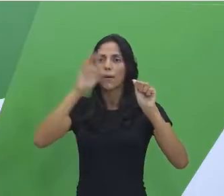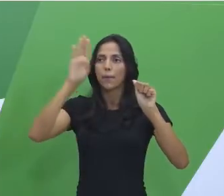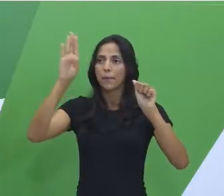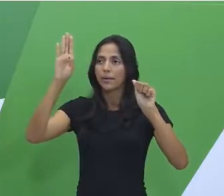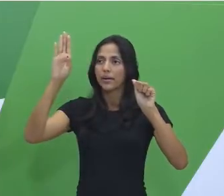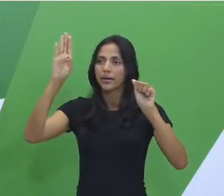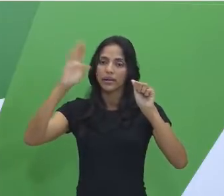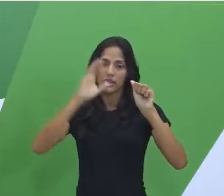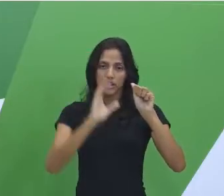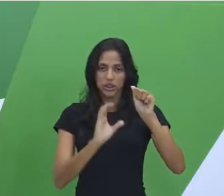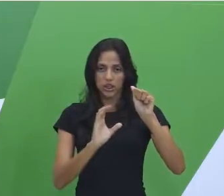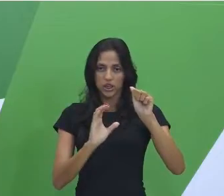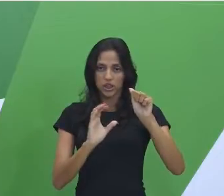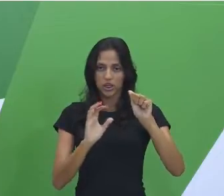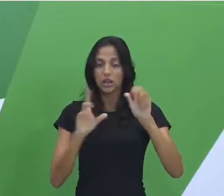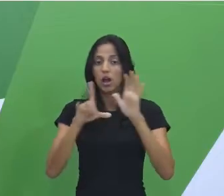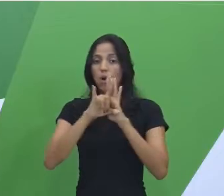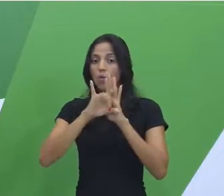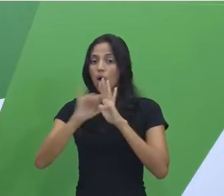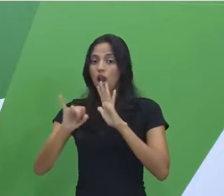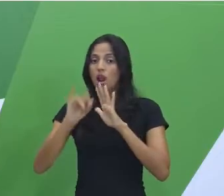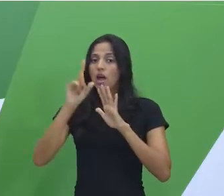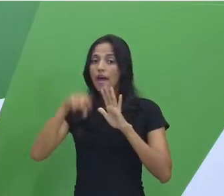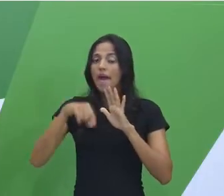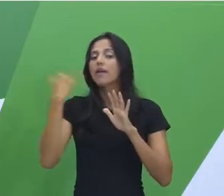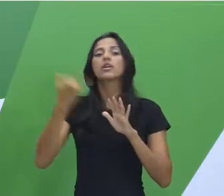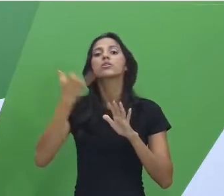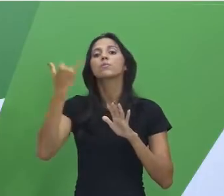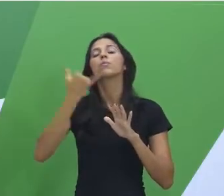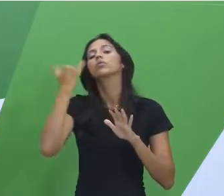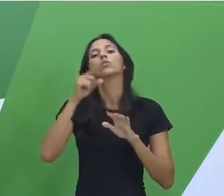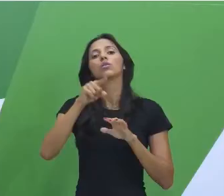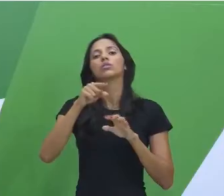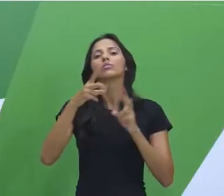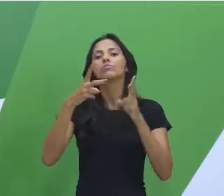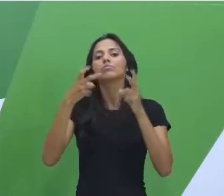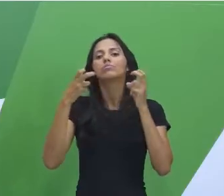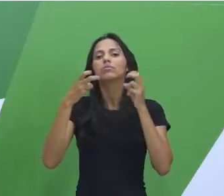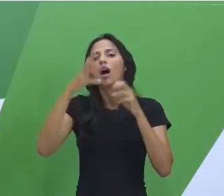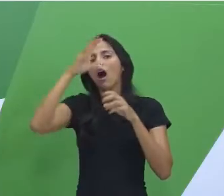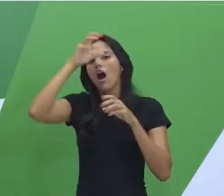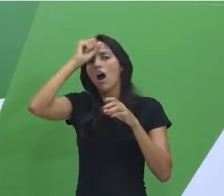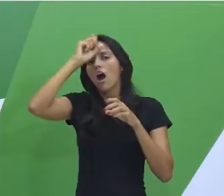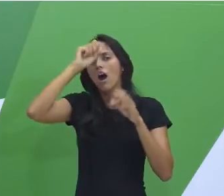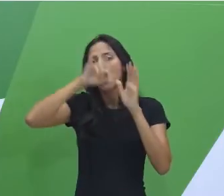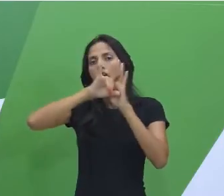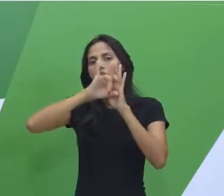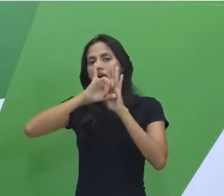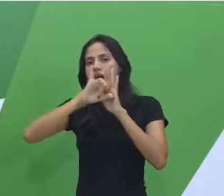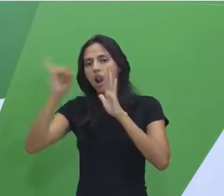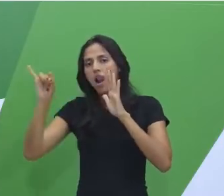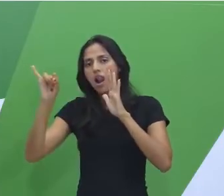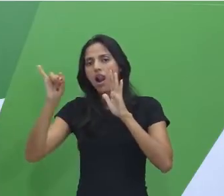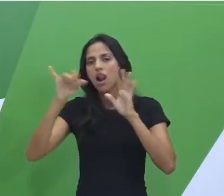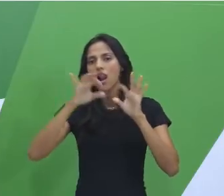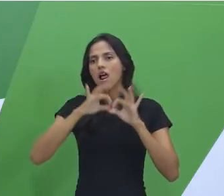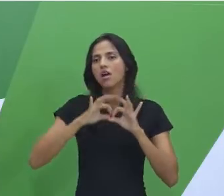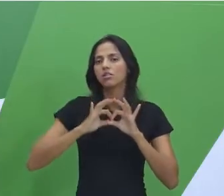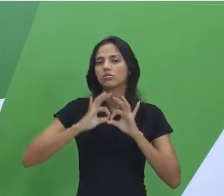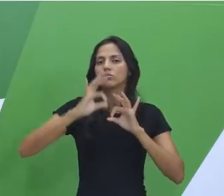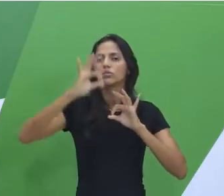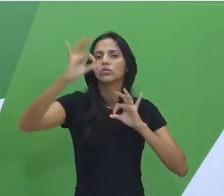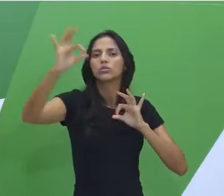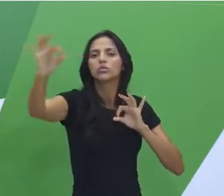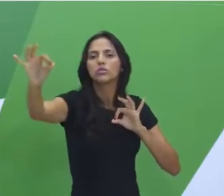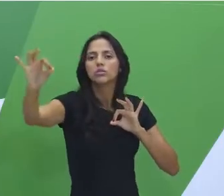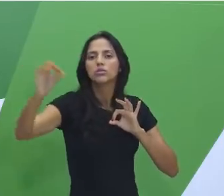Portanto, essa lei ela tem uma estrutura primordial em calcular deslocamento, principalmente de rio,